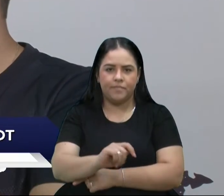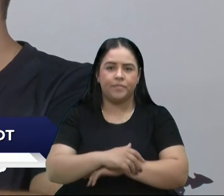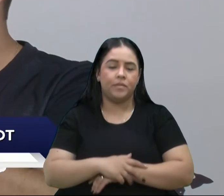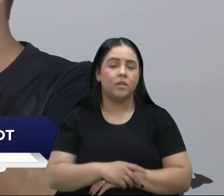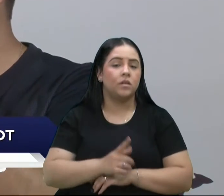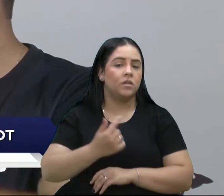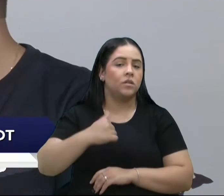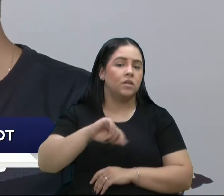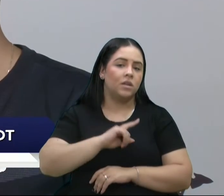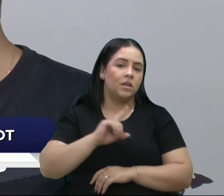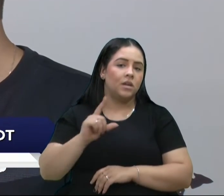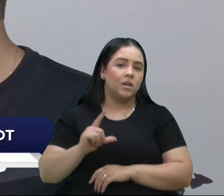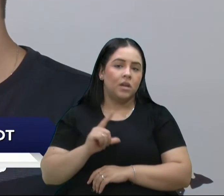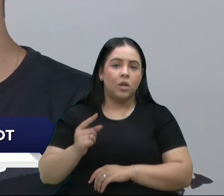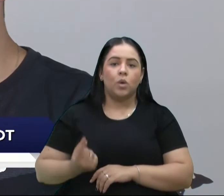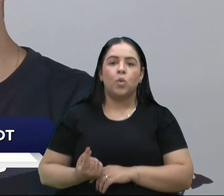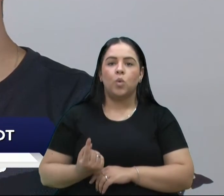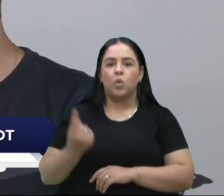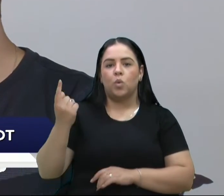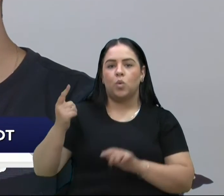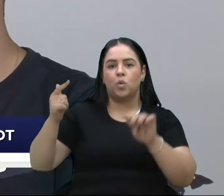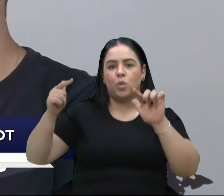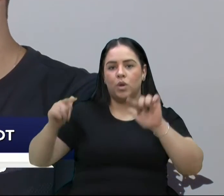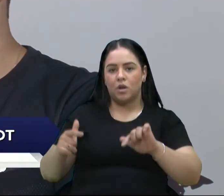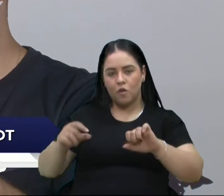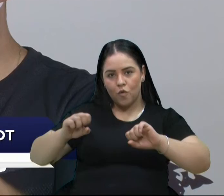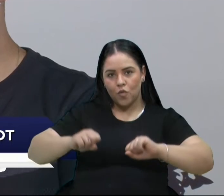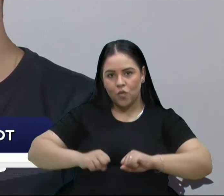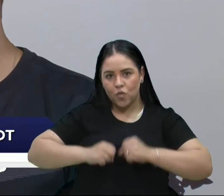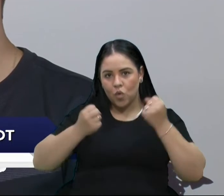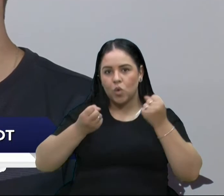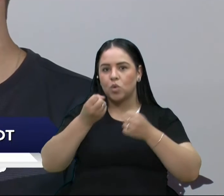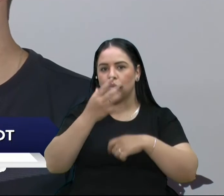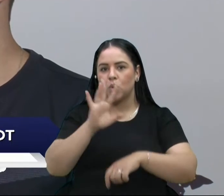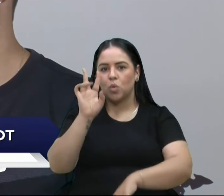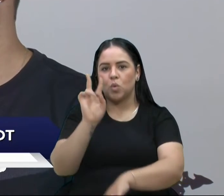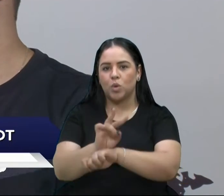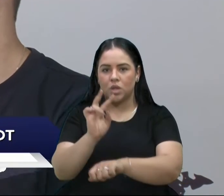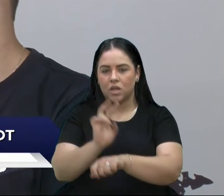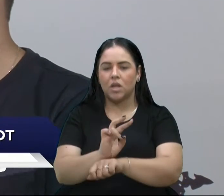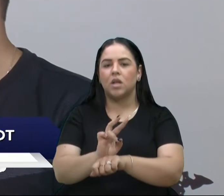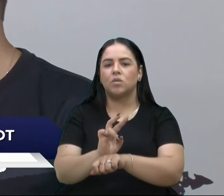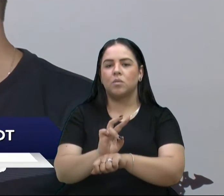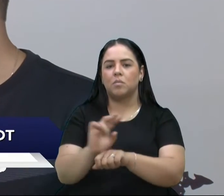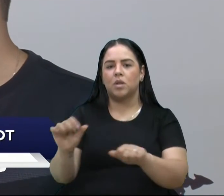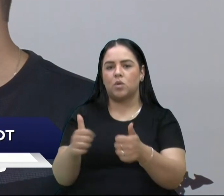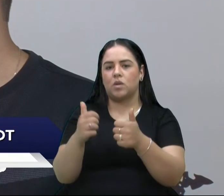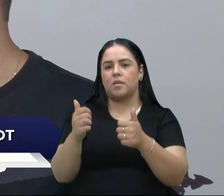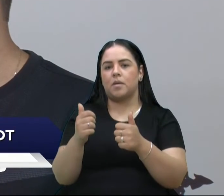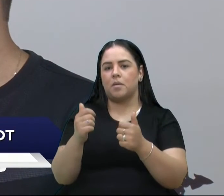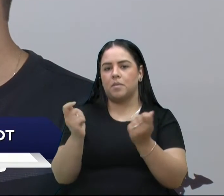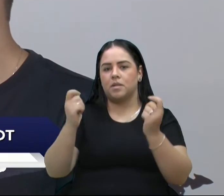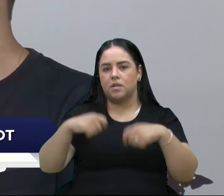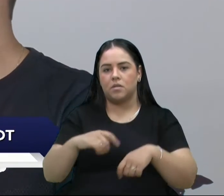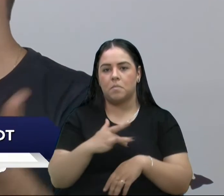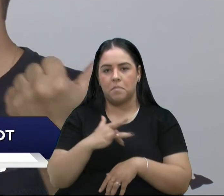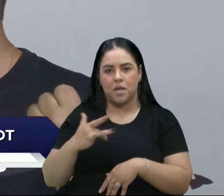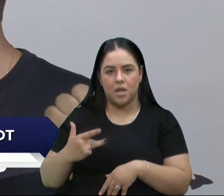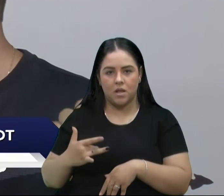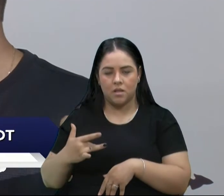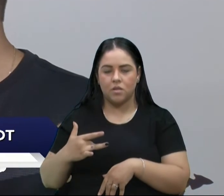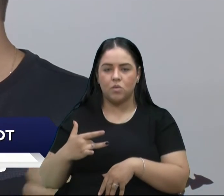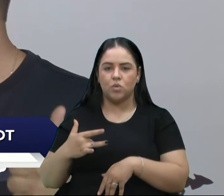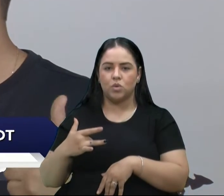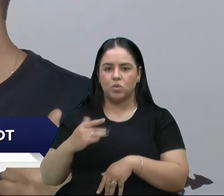nós tendo uma unidade básica de saúde fortalecida e capacitada com os médicos, principalmente de estratégia da saúde de família, que